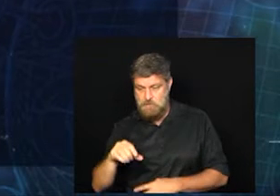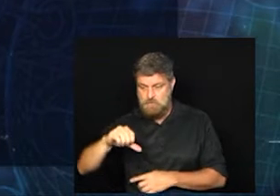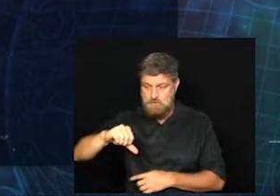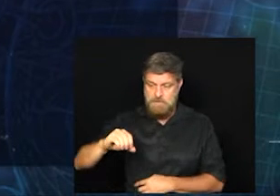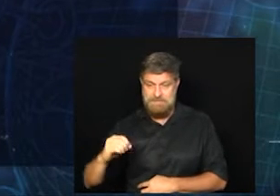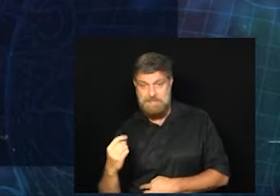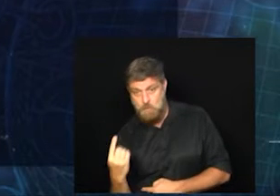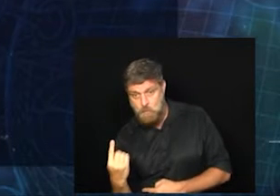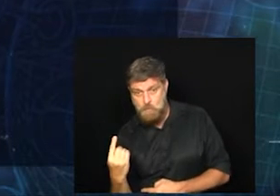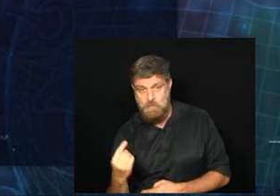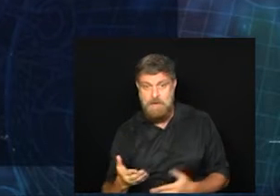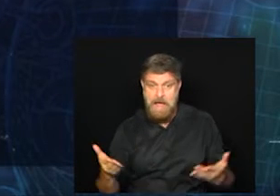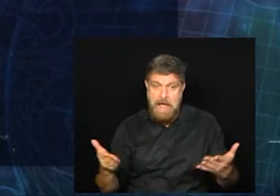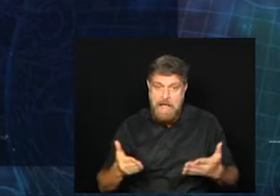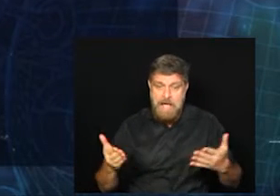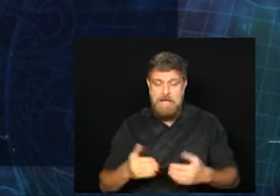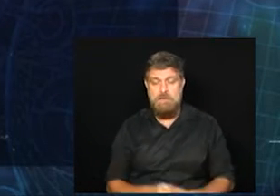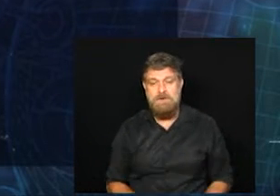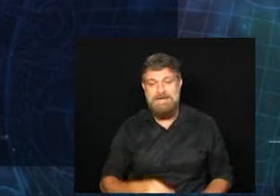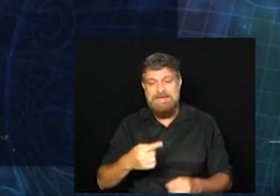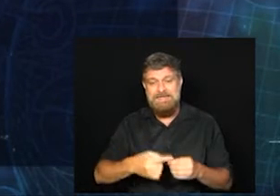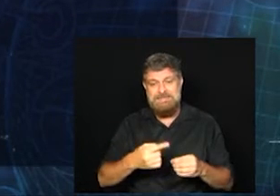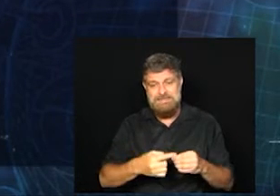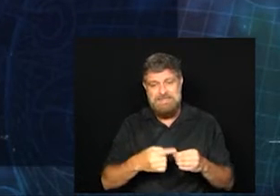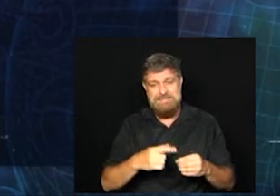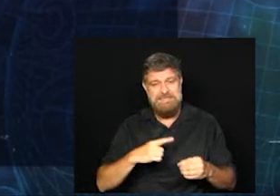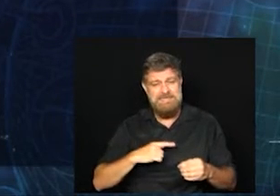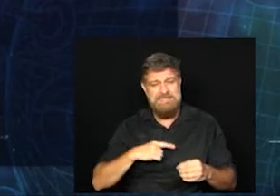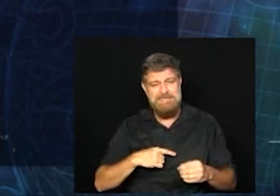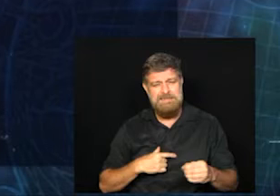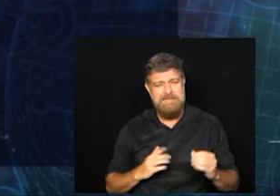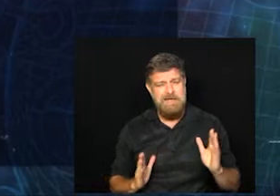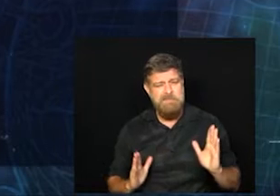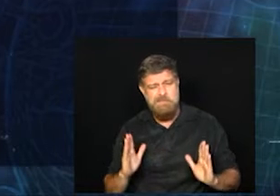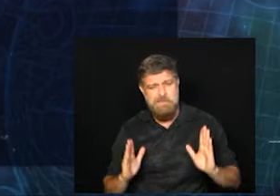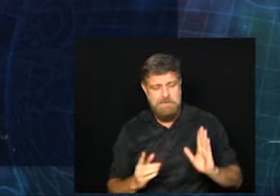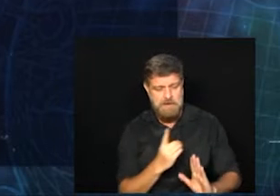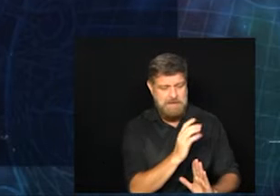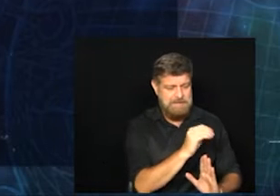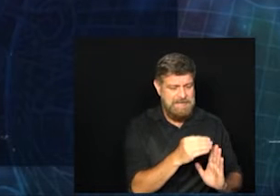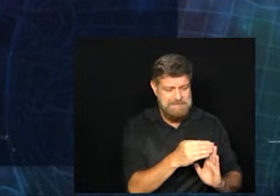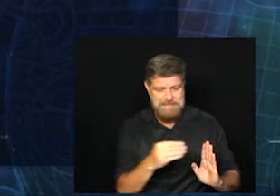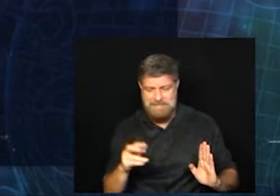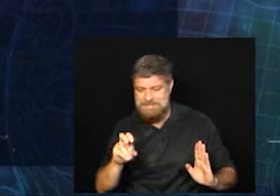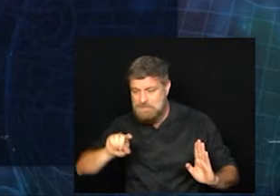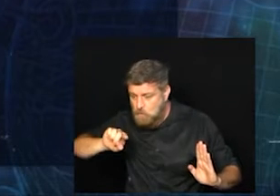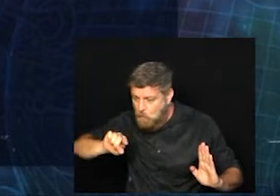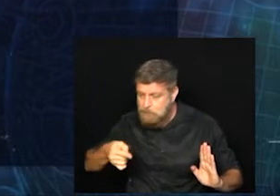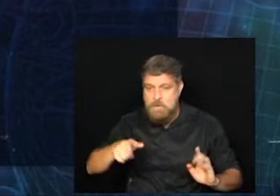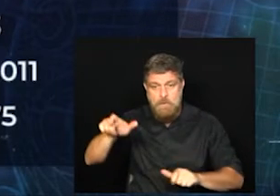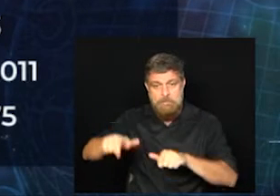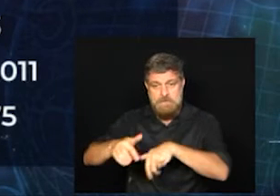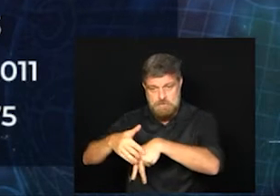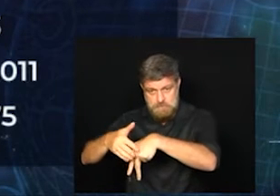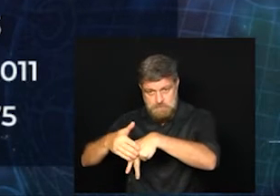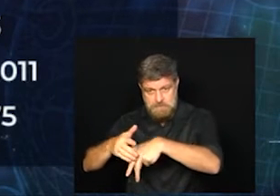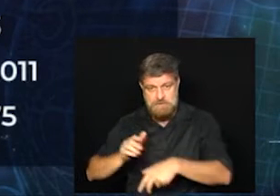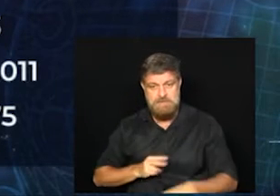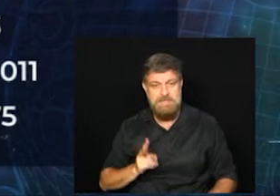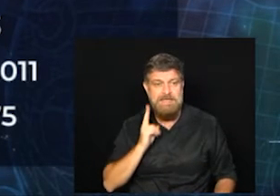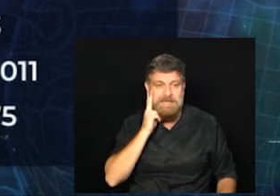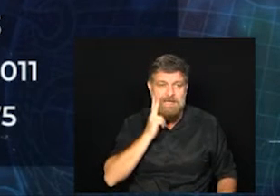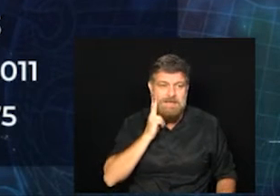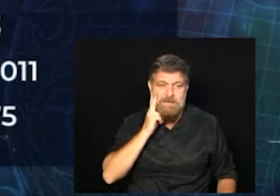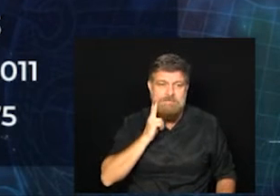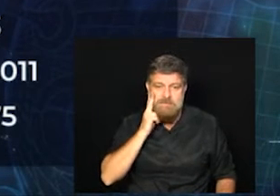13.901 e agora os municípios que têm entre 10 e 5 mil casos da doença. Vinhedo, na